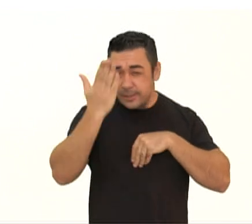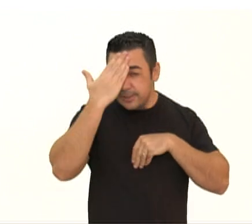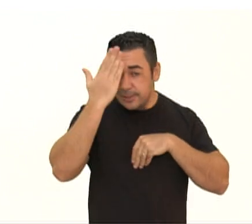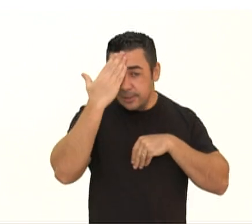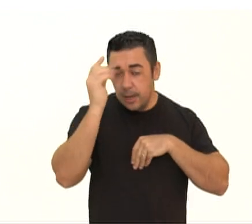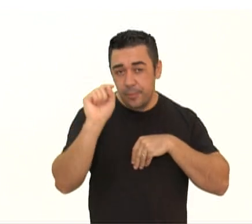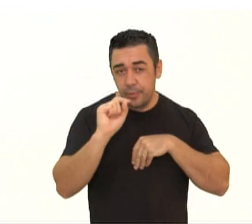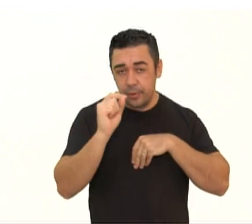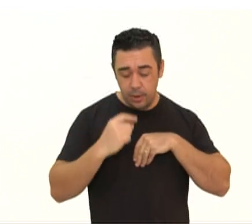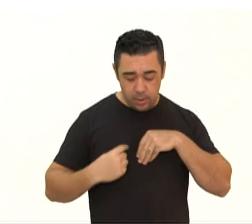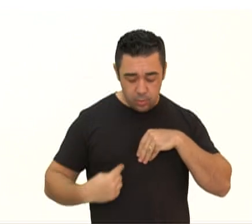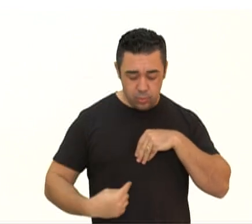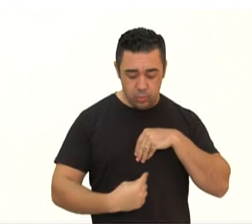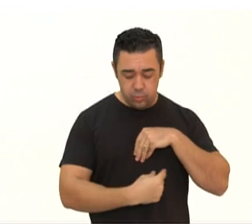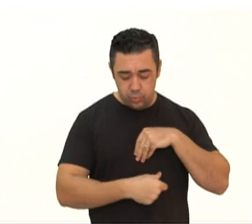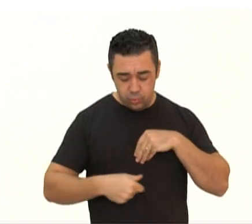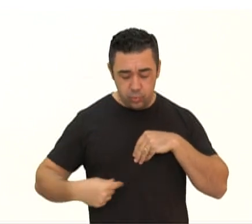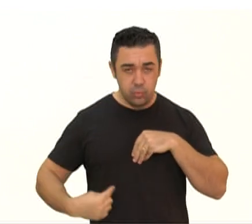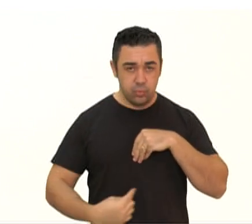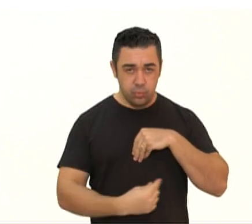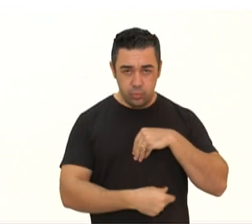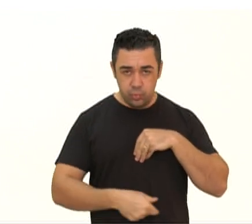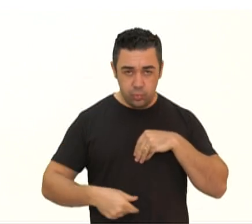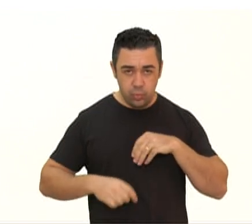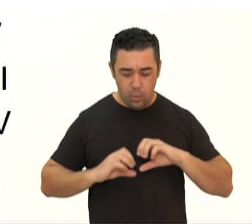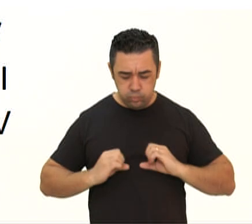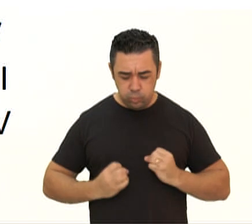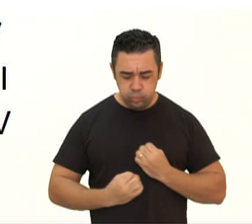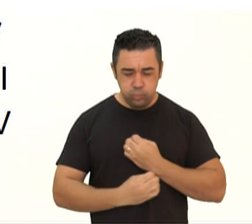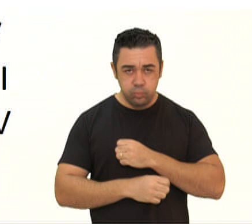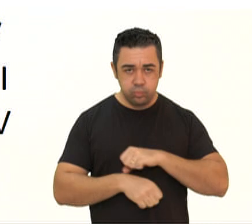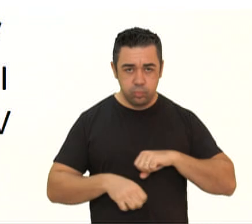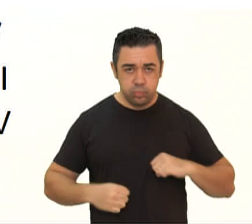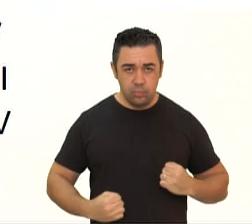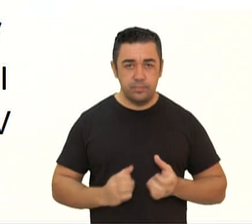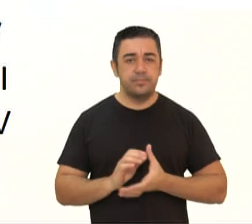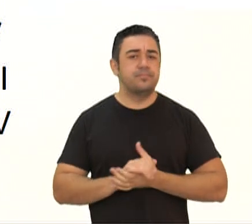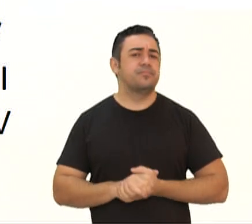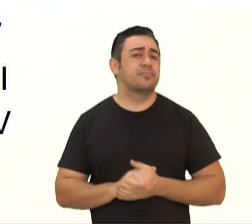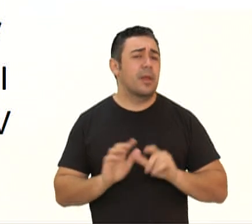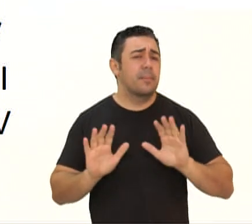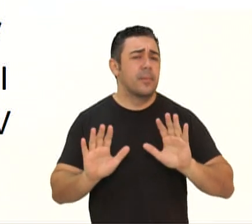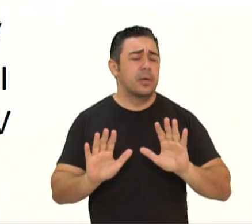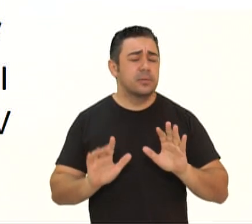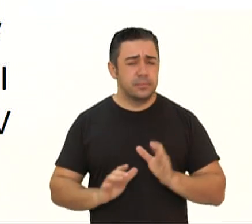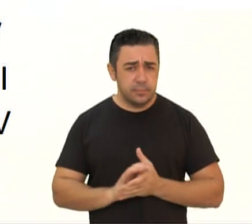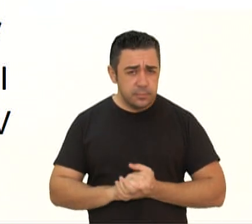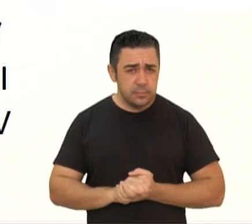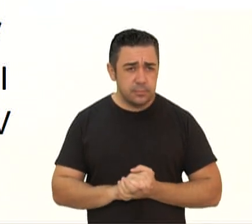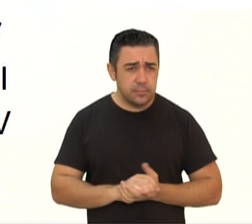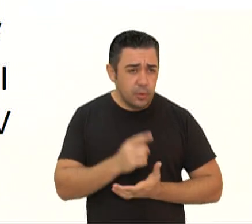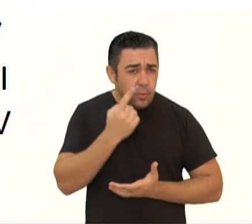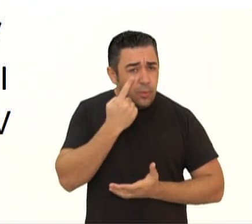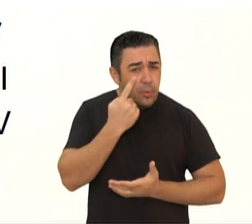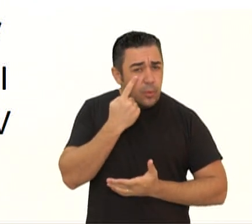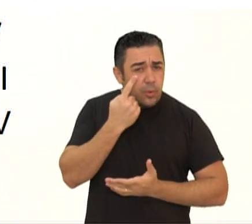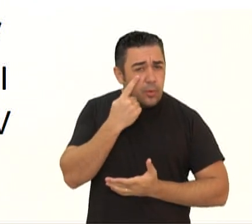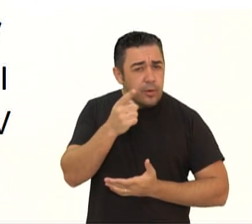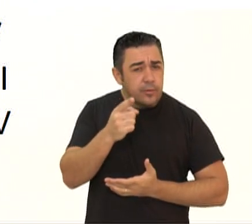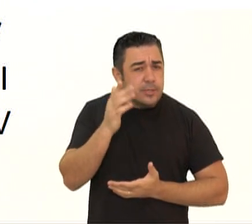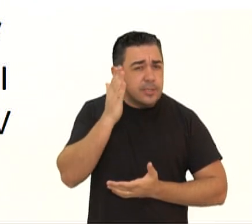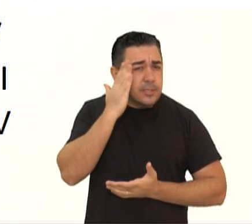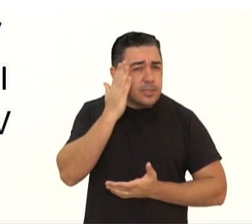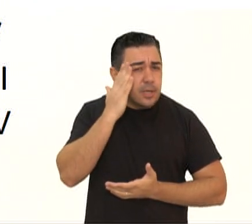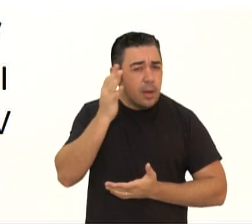que a conclusão desse processo vai ser no intestino grosso. Mas vamos ver aqui se você